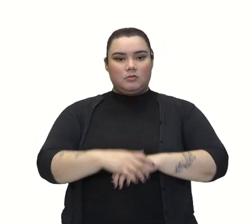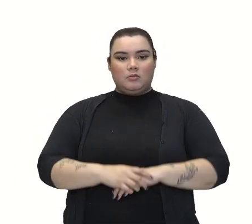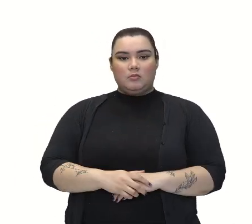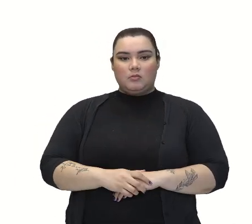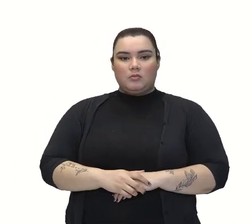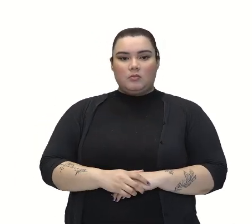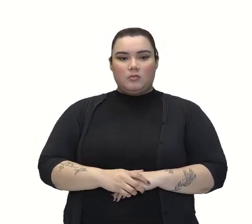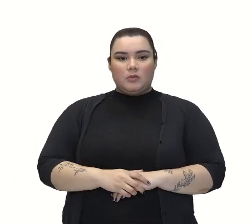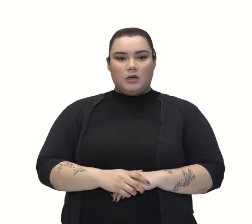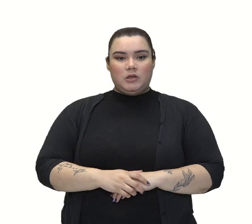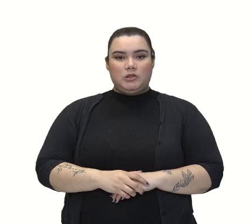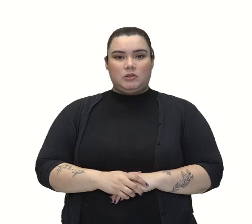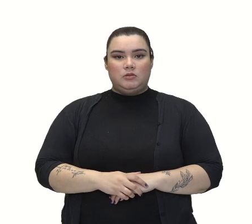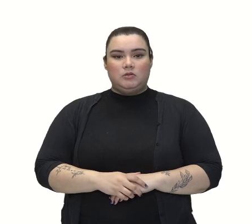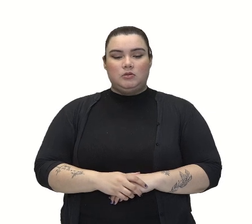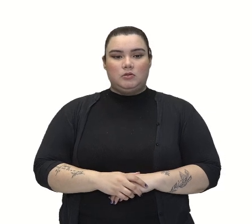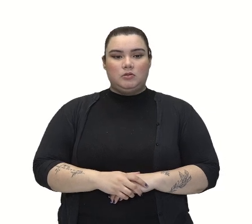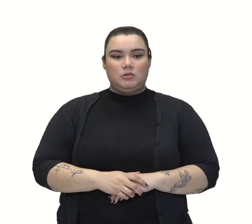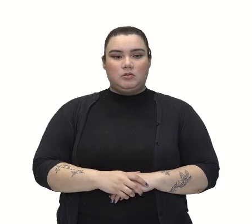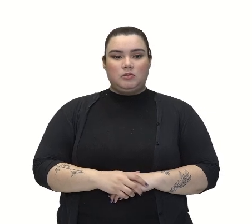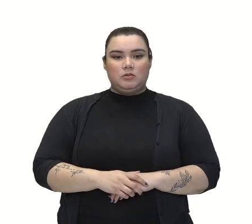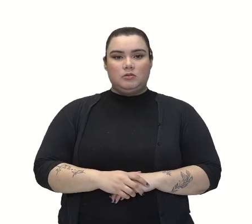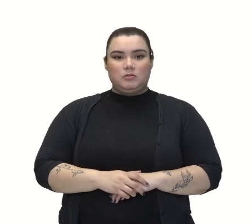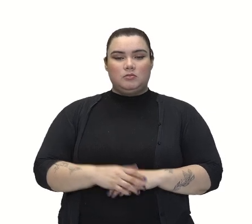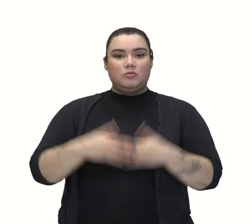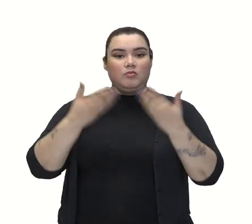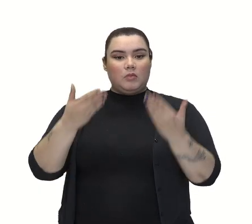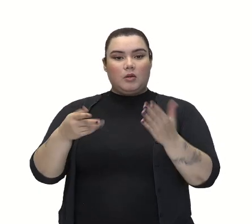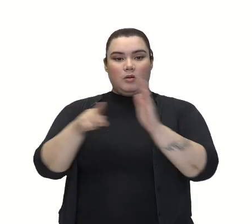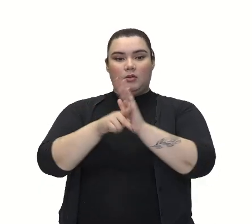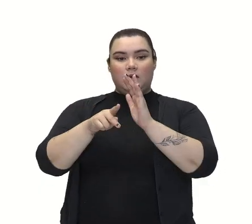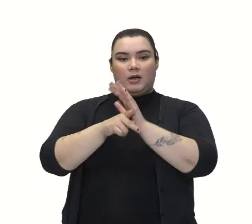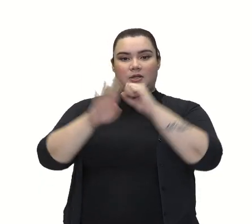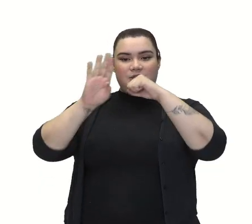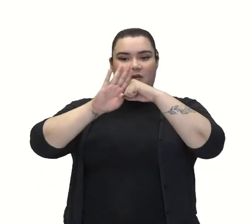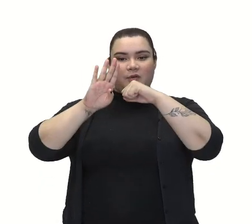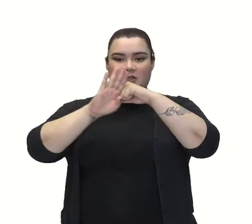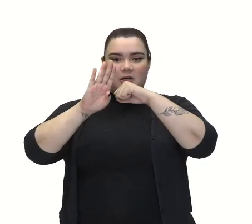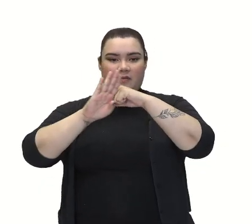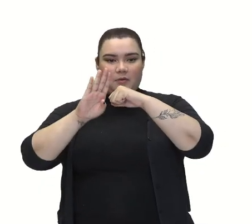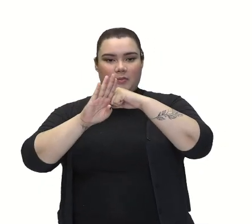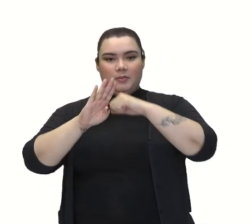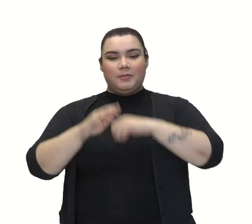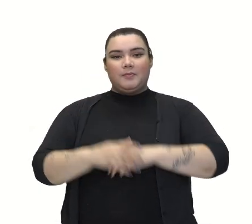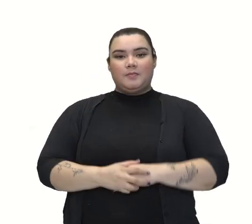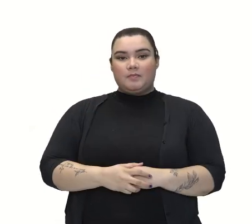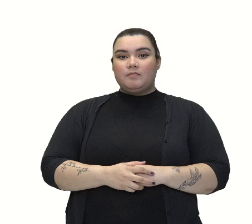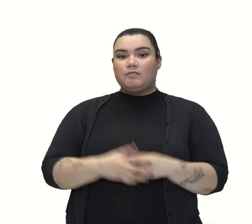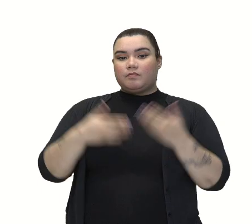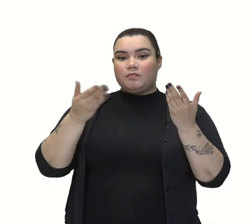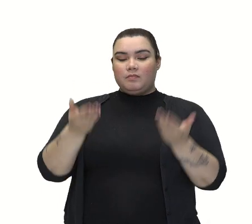Os meninos são os seres, são os substantivos. E aqui,